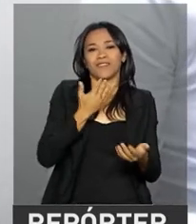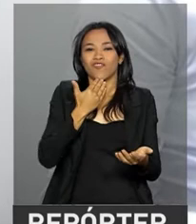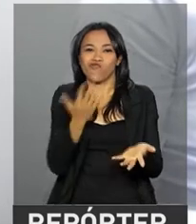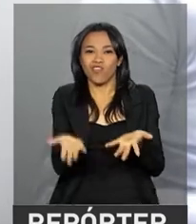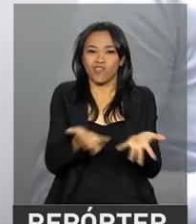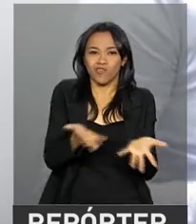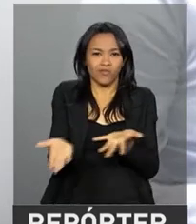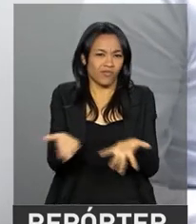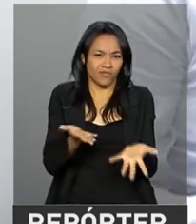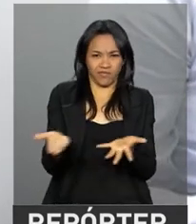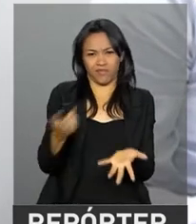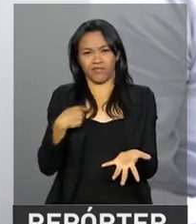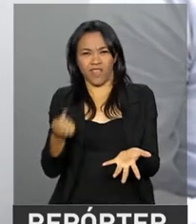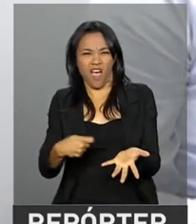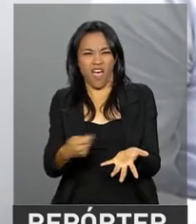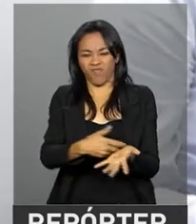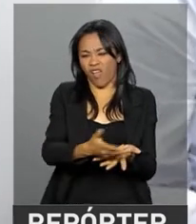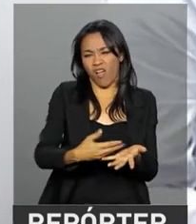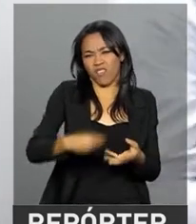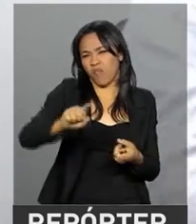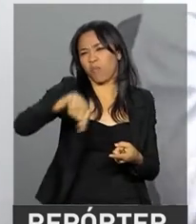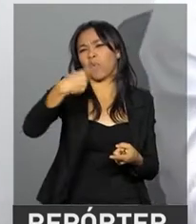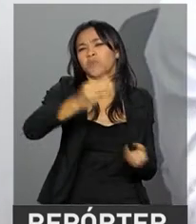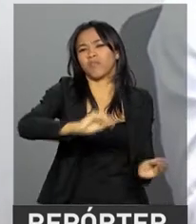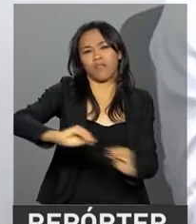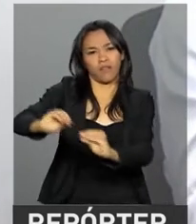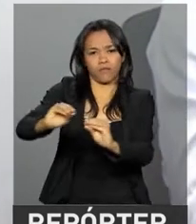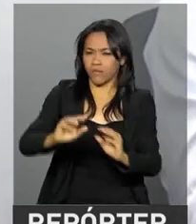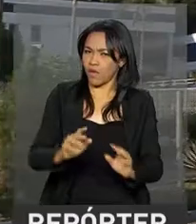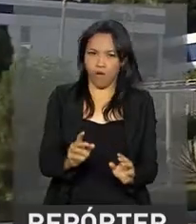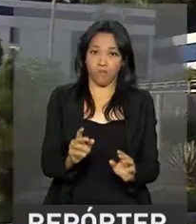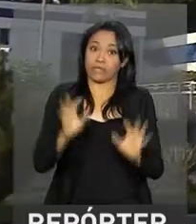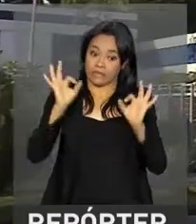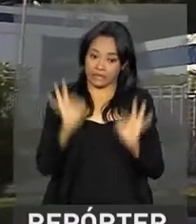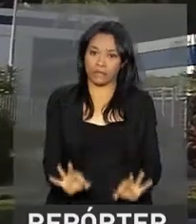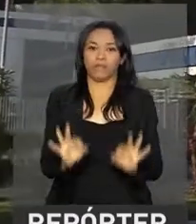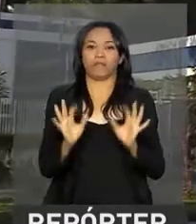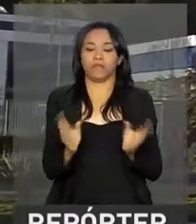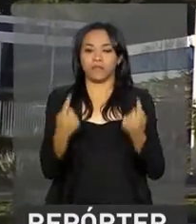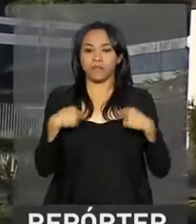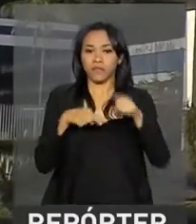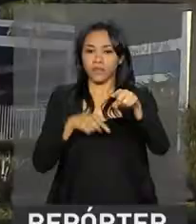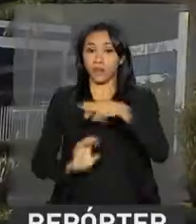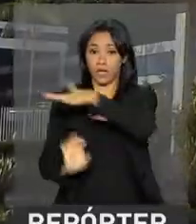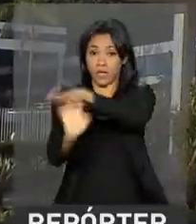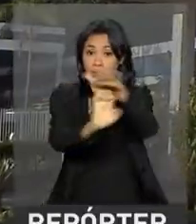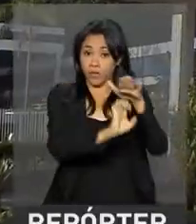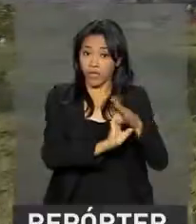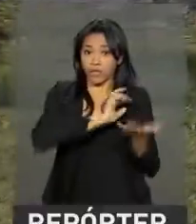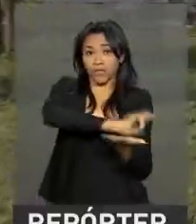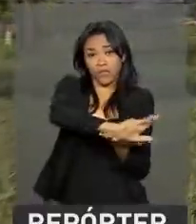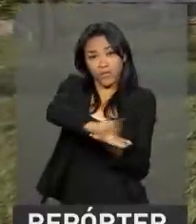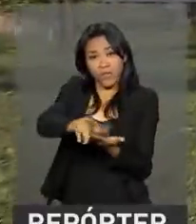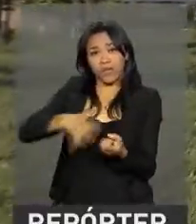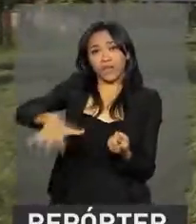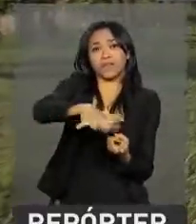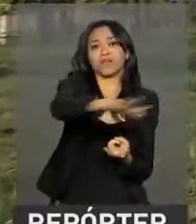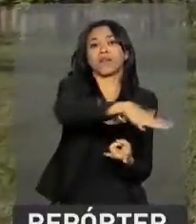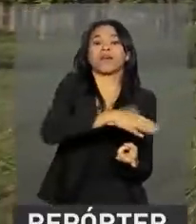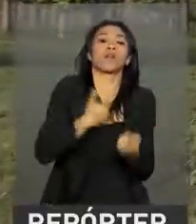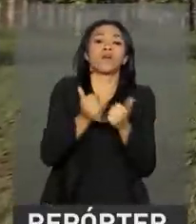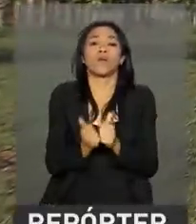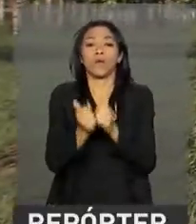forma retroativa porque vou entregar as obrigações depois são existe mais que o social neste mês empresas de todos os segmentos começam a utilizar